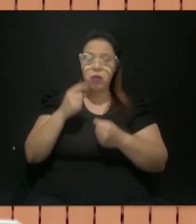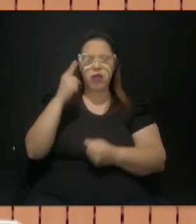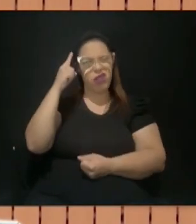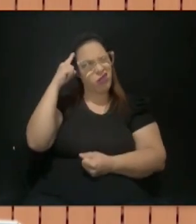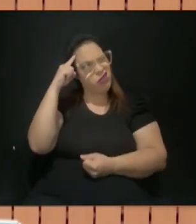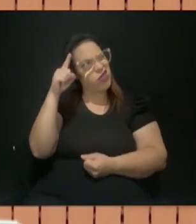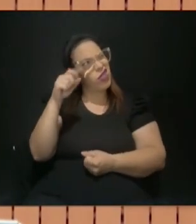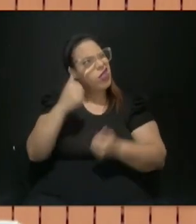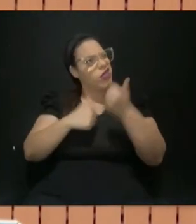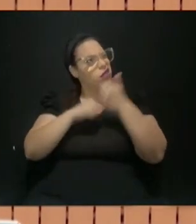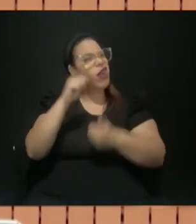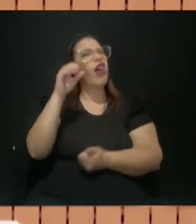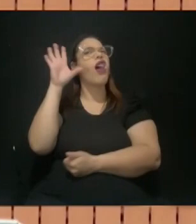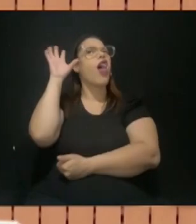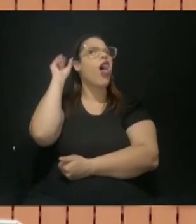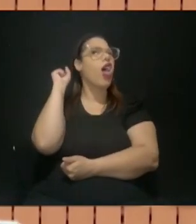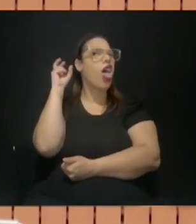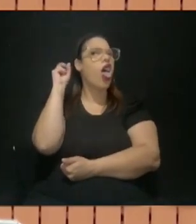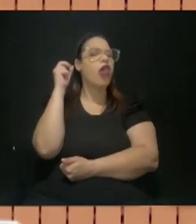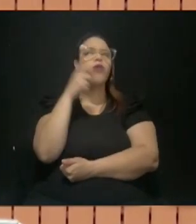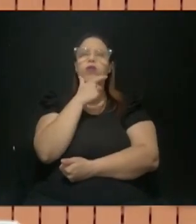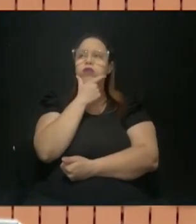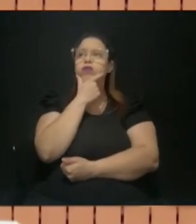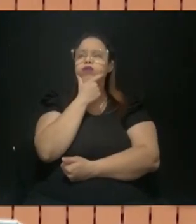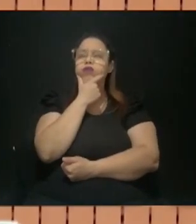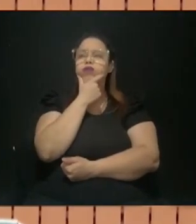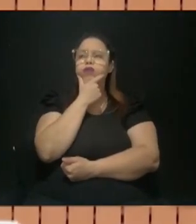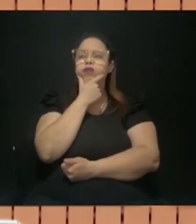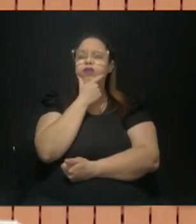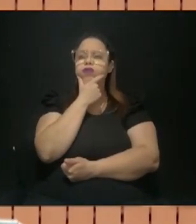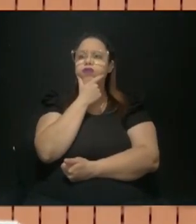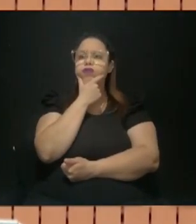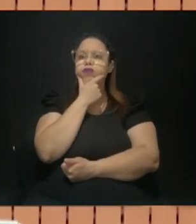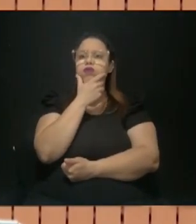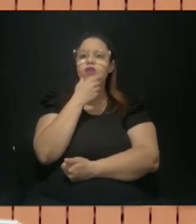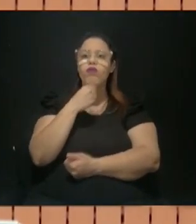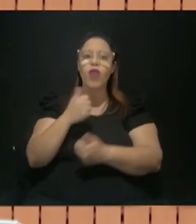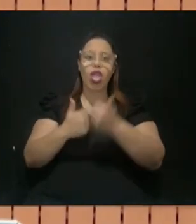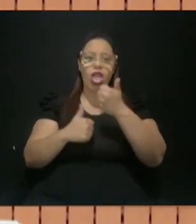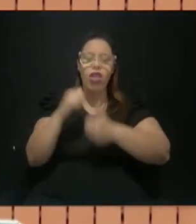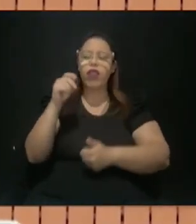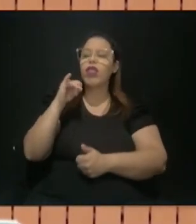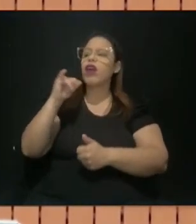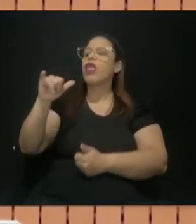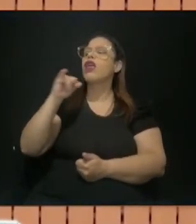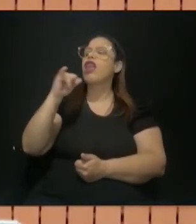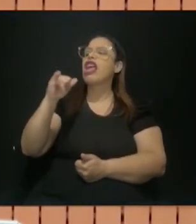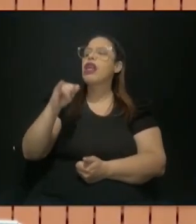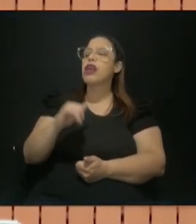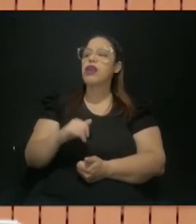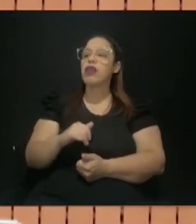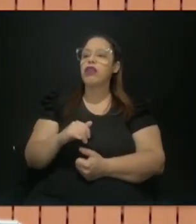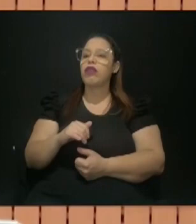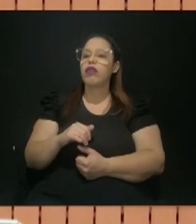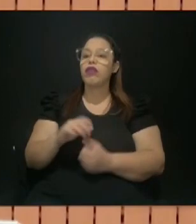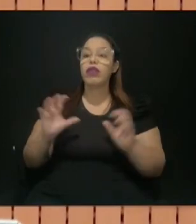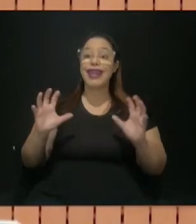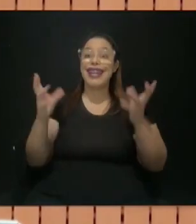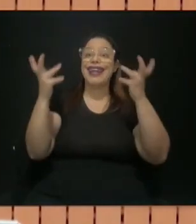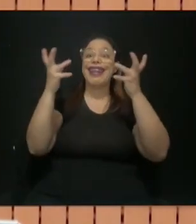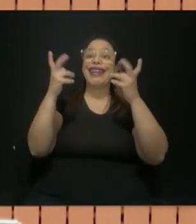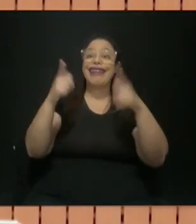o pai de um atleta dizendo que ele ganharia